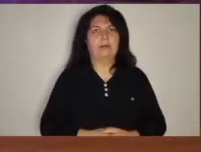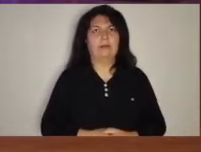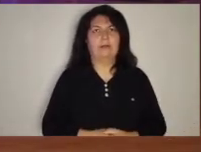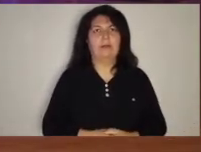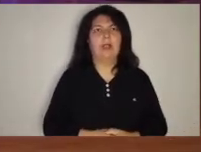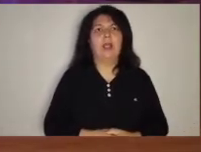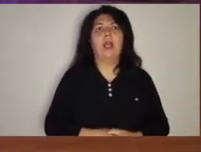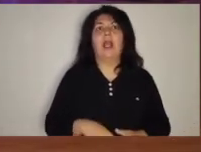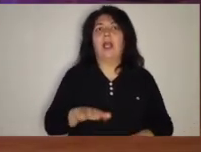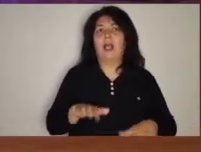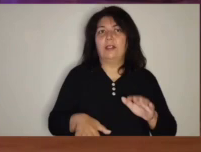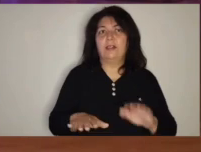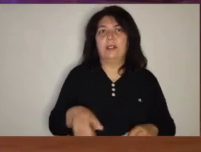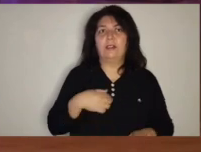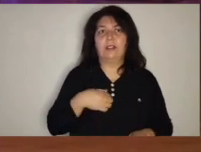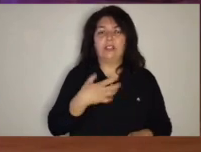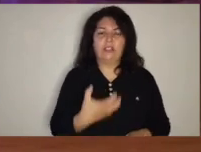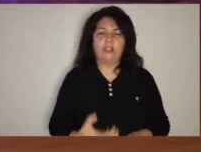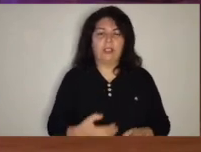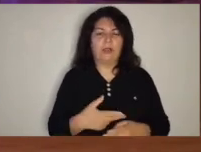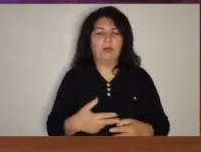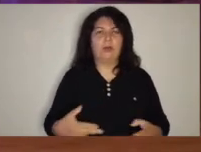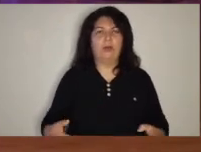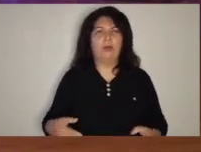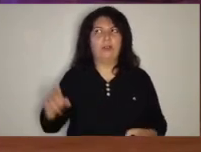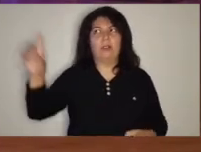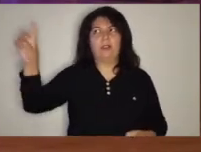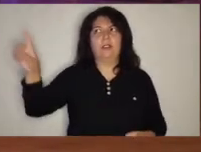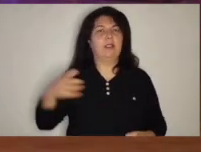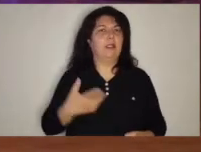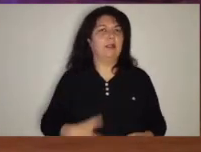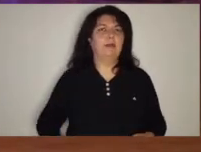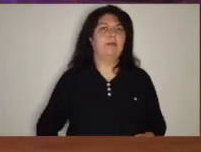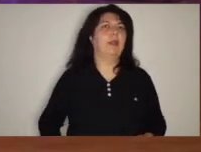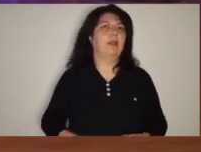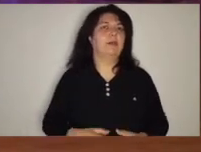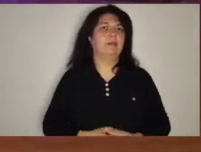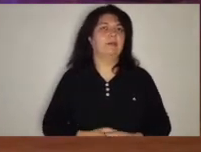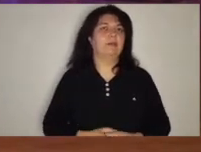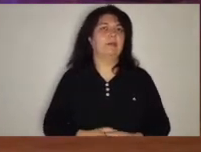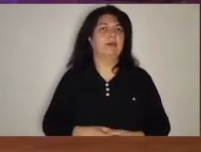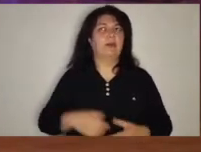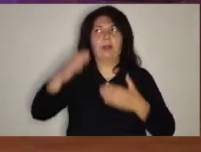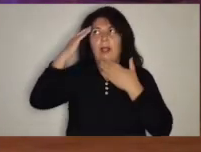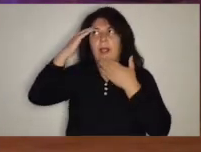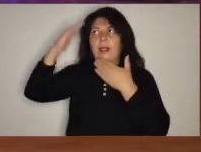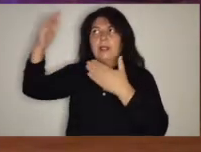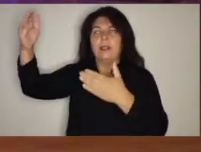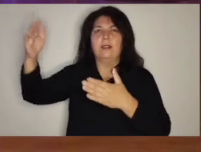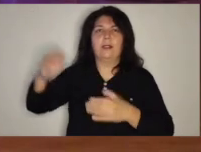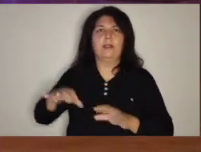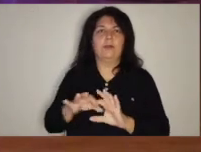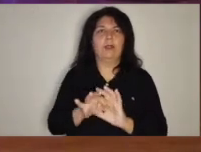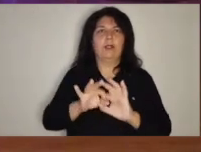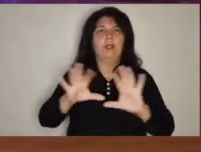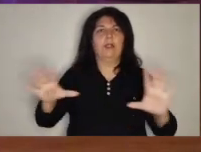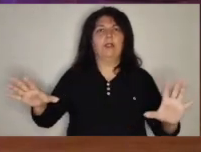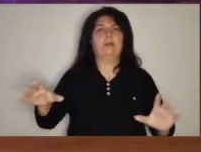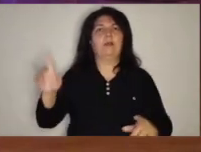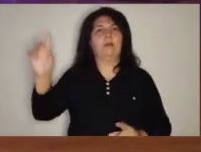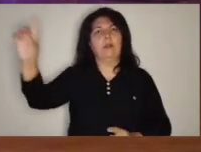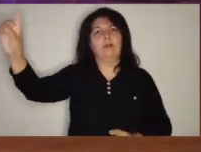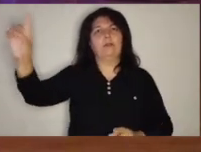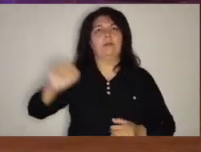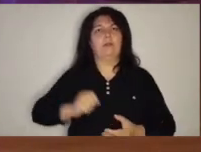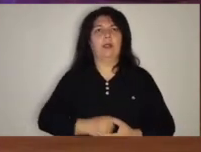irmãos, Deus tira. Porque às vezes a gente quer algo, mas não é do Senhor. Então, se não deu certo, agradeça,